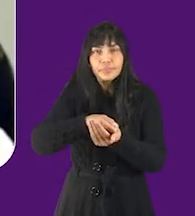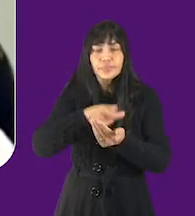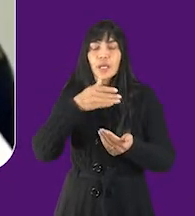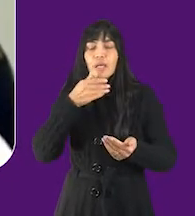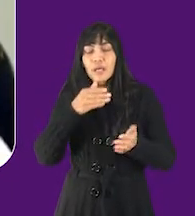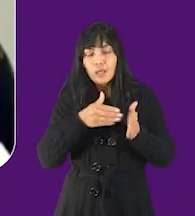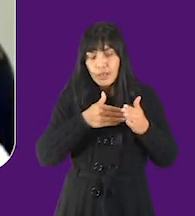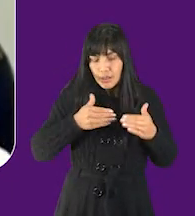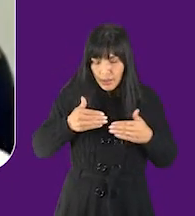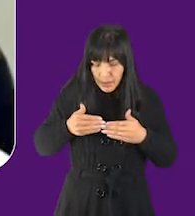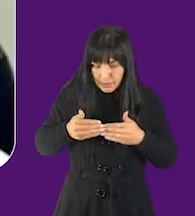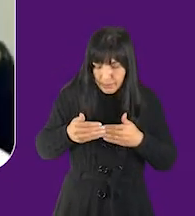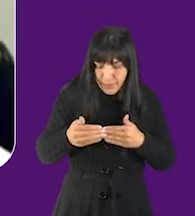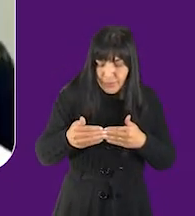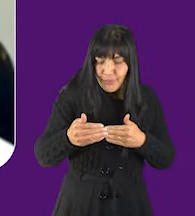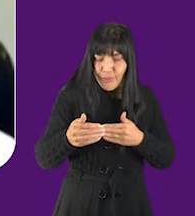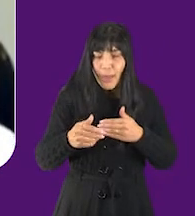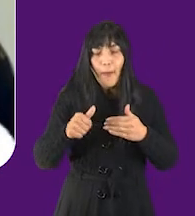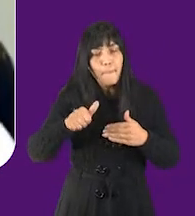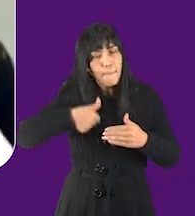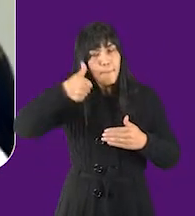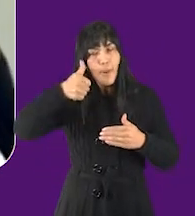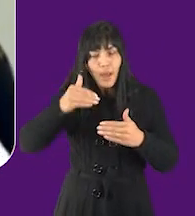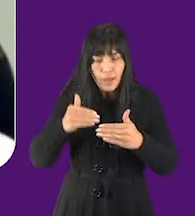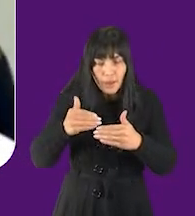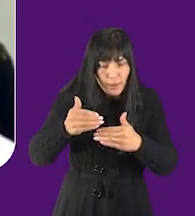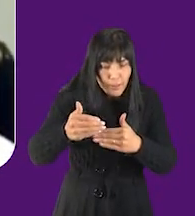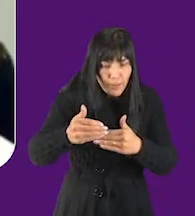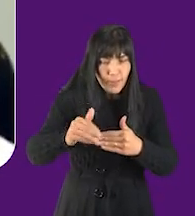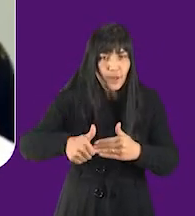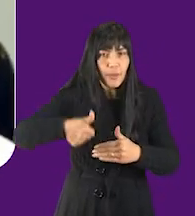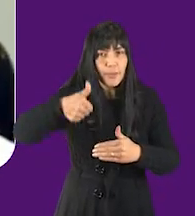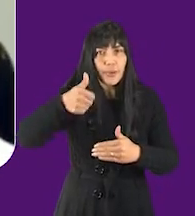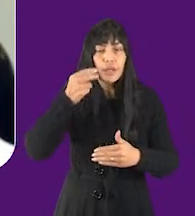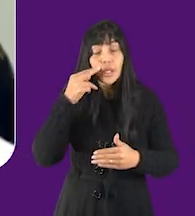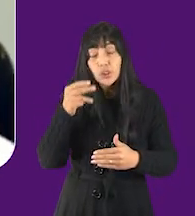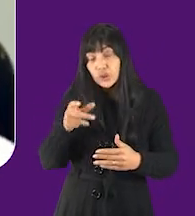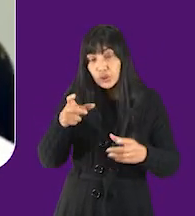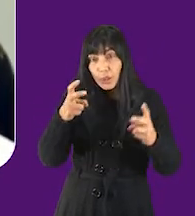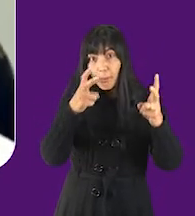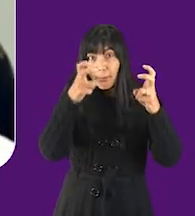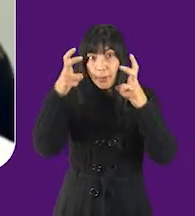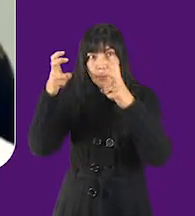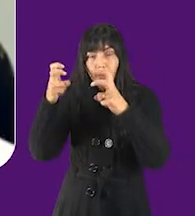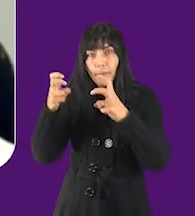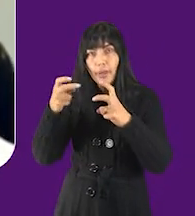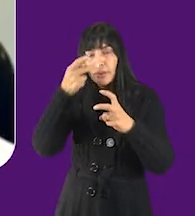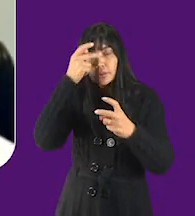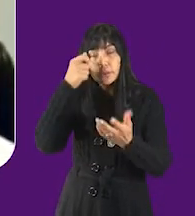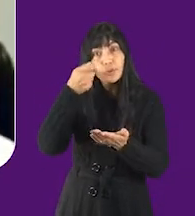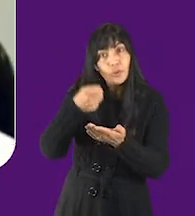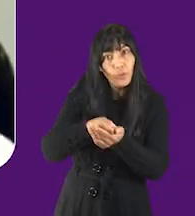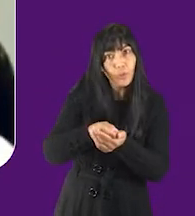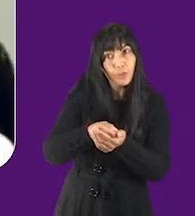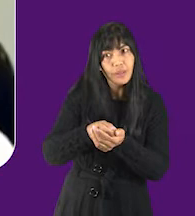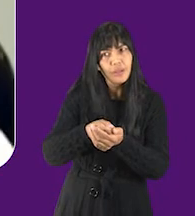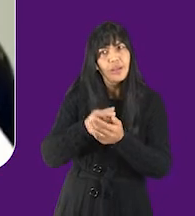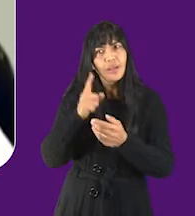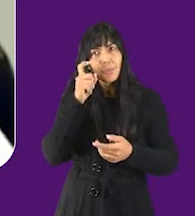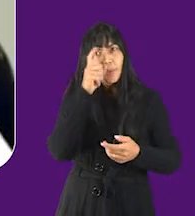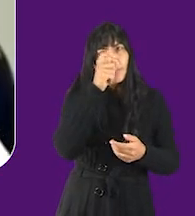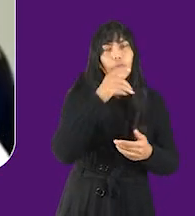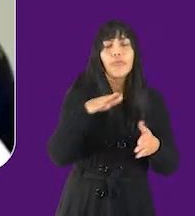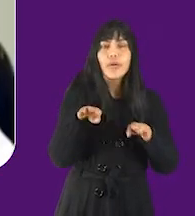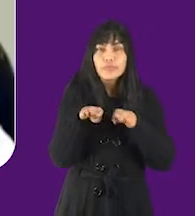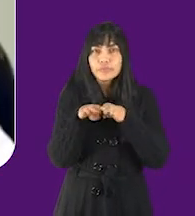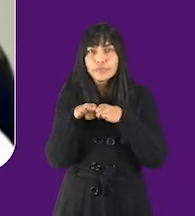melhorando ao longo dos anos, a nossa qualidade foi melhorando, e nós começamos a identificar que os nossos clientes também tinham suas dificuldades, principalmente